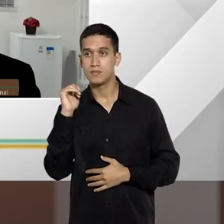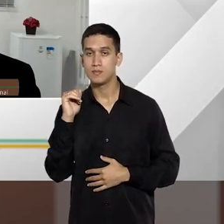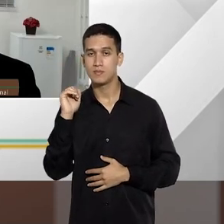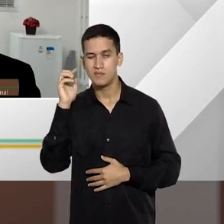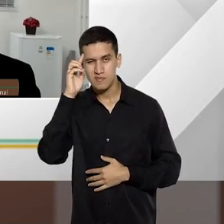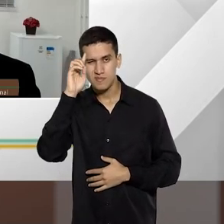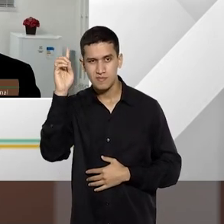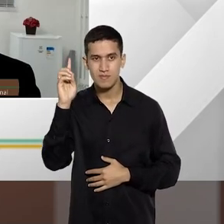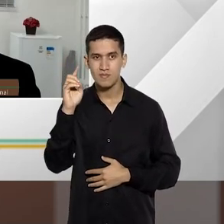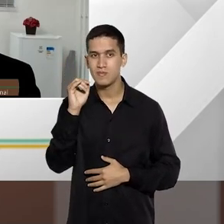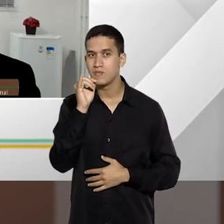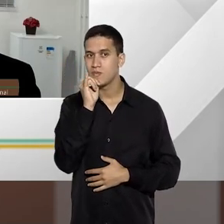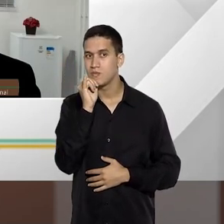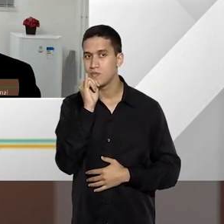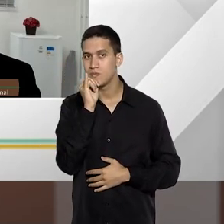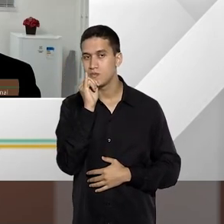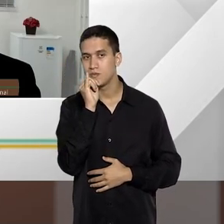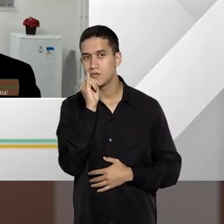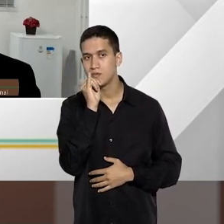de